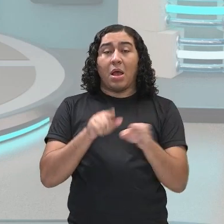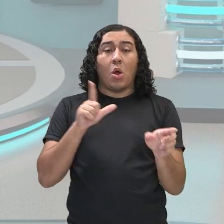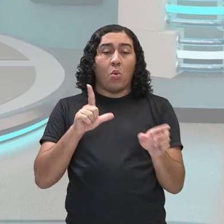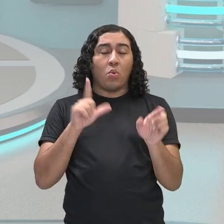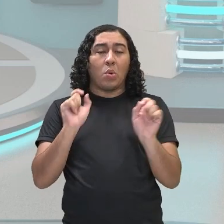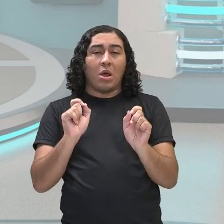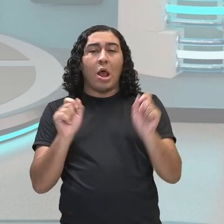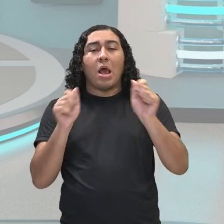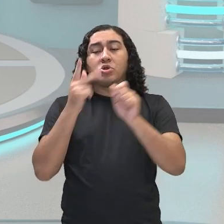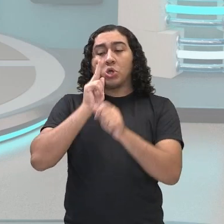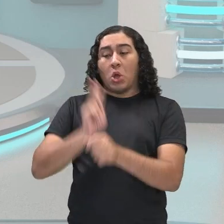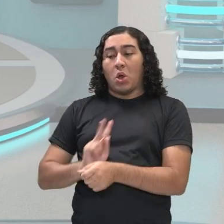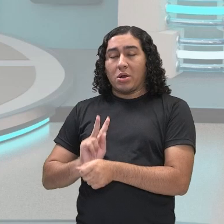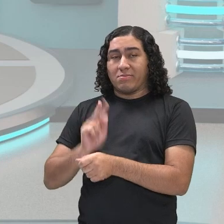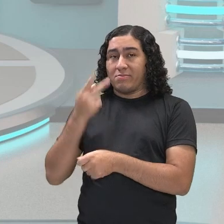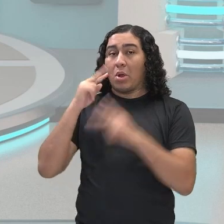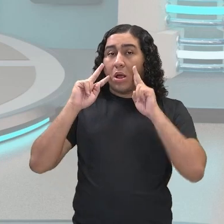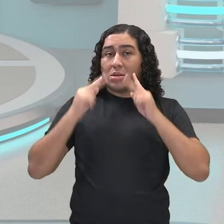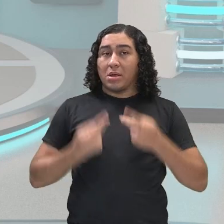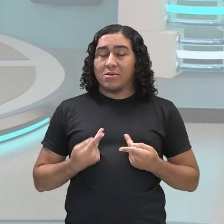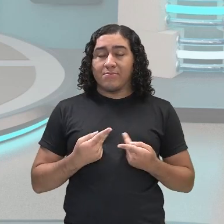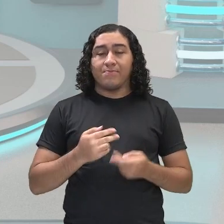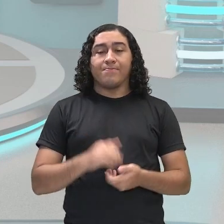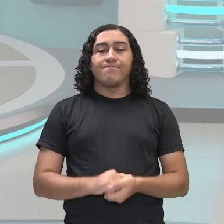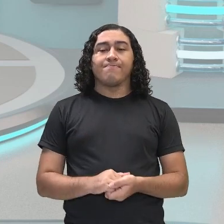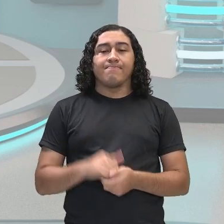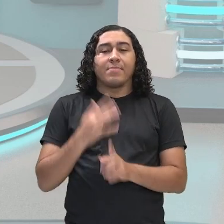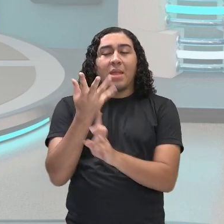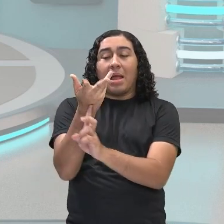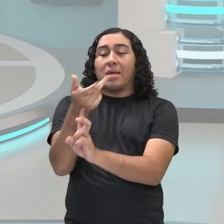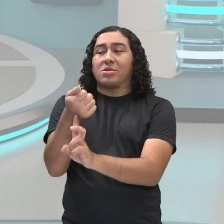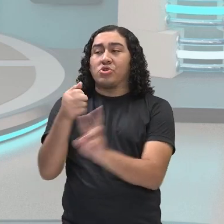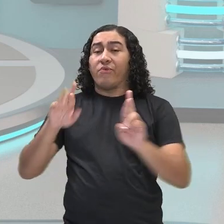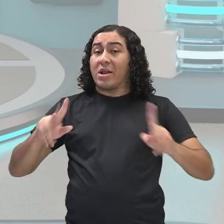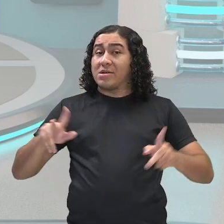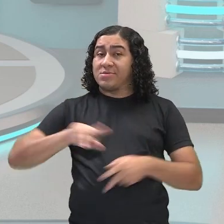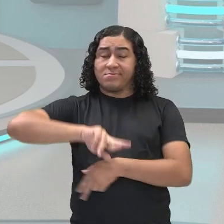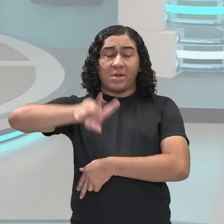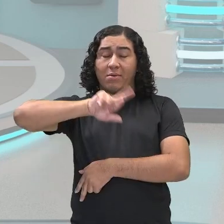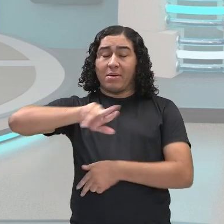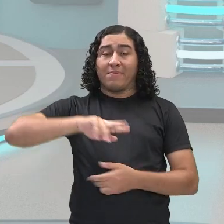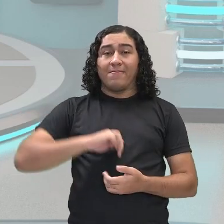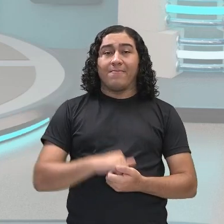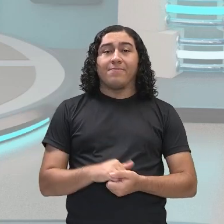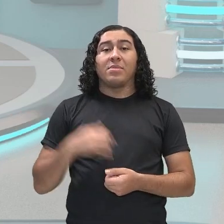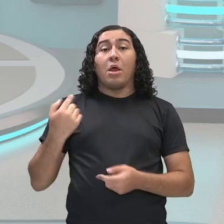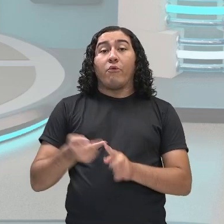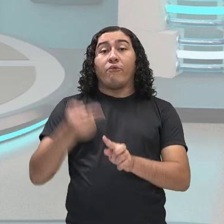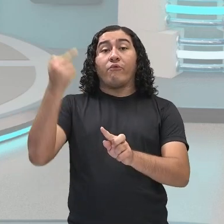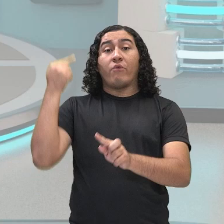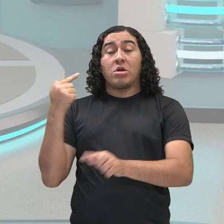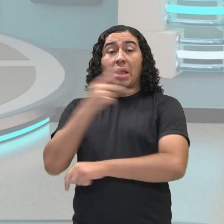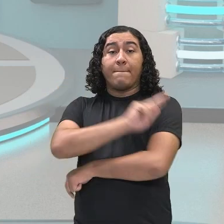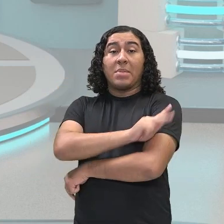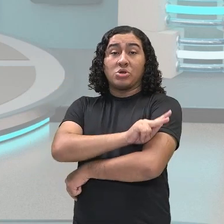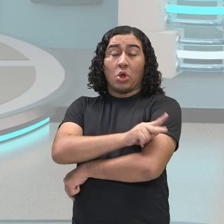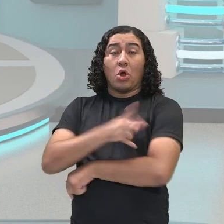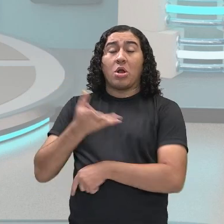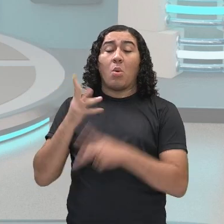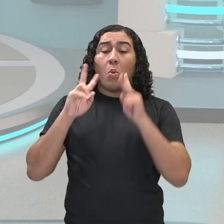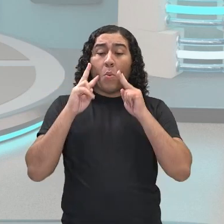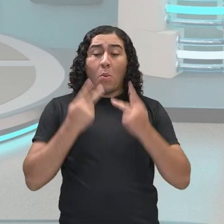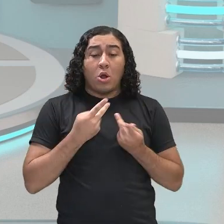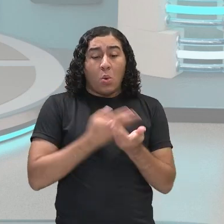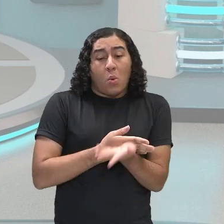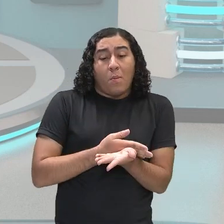construção da história da humanidade. E com a arte não foi diferente. Se a gente voltar lá na pré-história, o homem ele começou a se